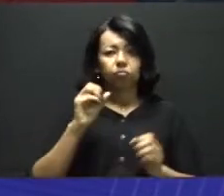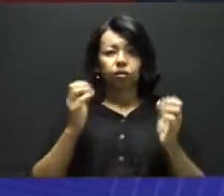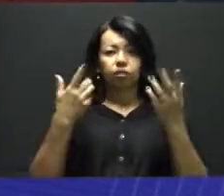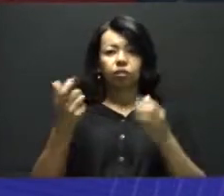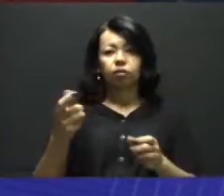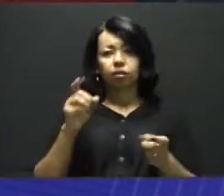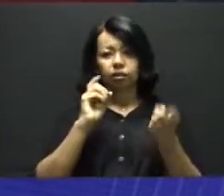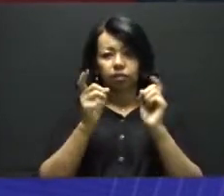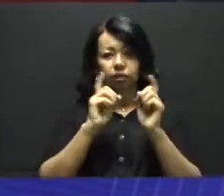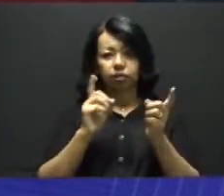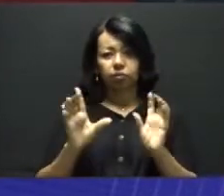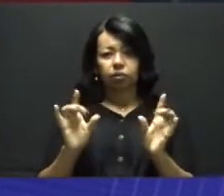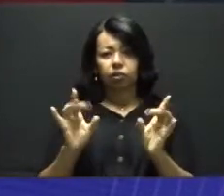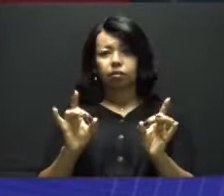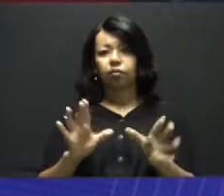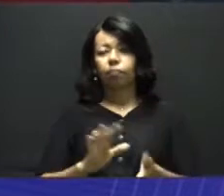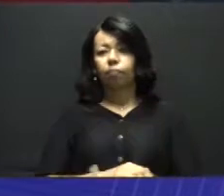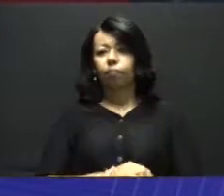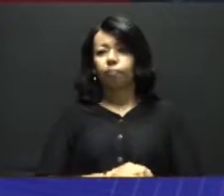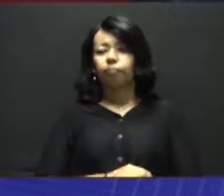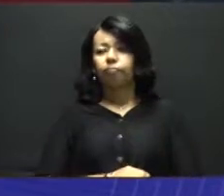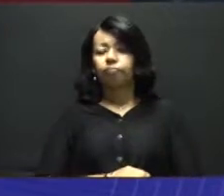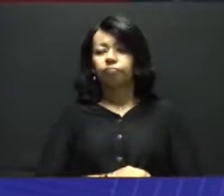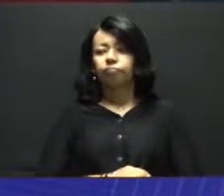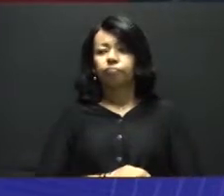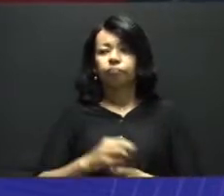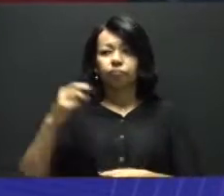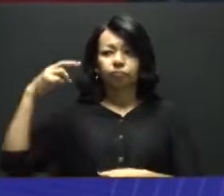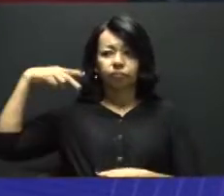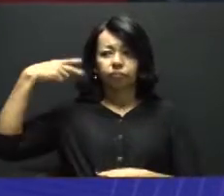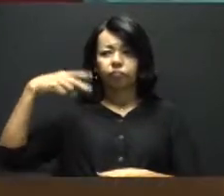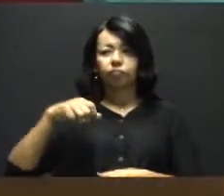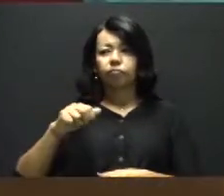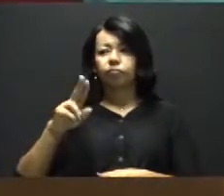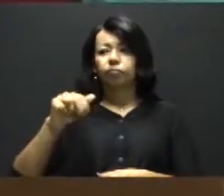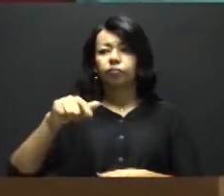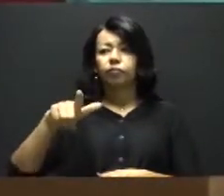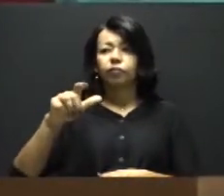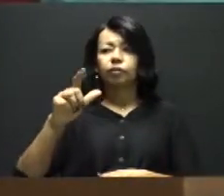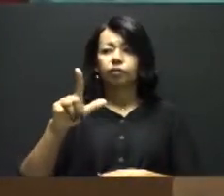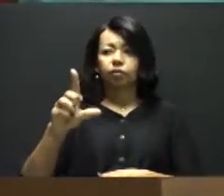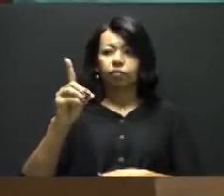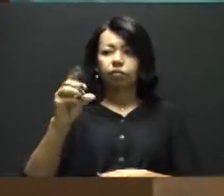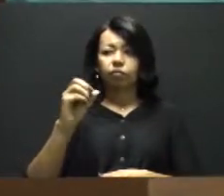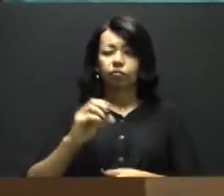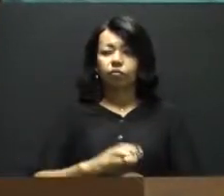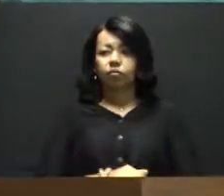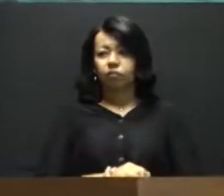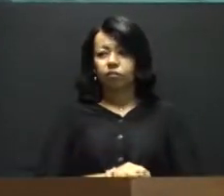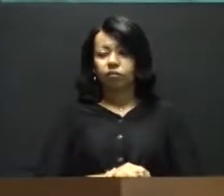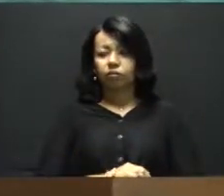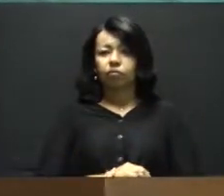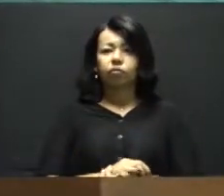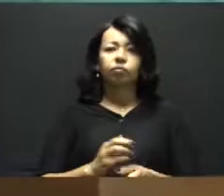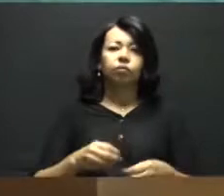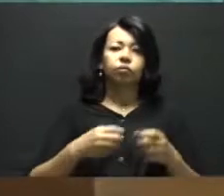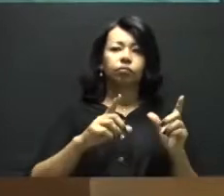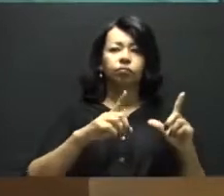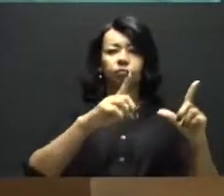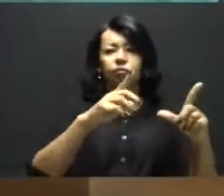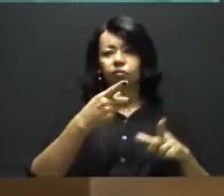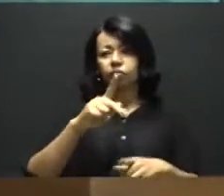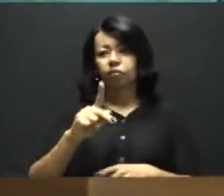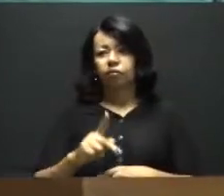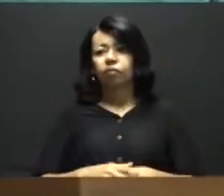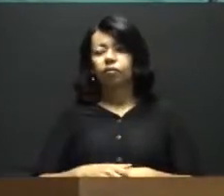ato solene o vereador agnaldo alves de araújo proceder à entrega da homenagem